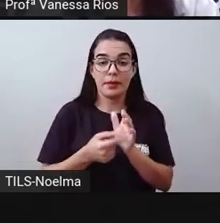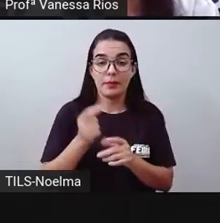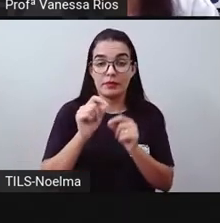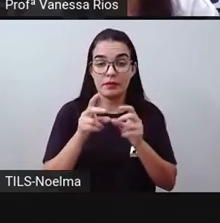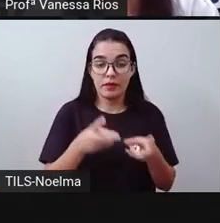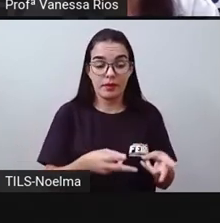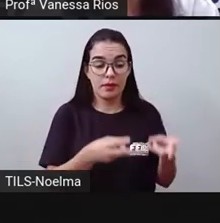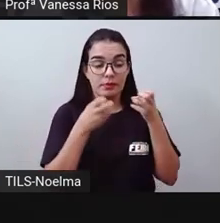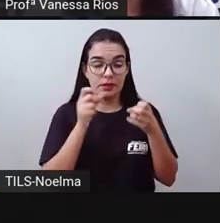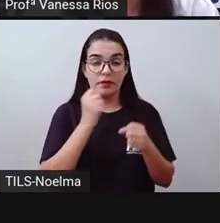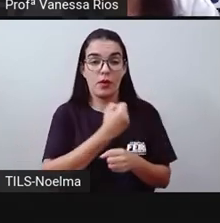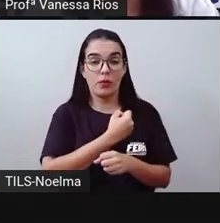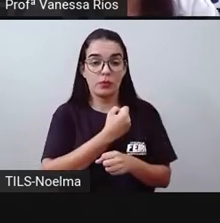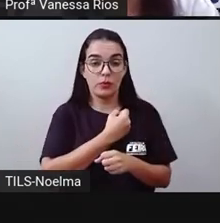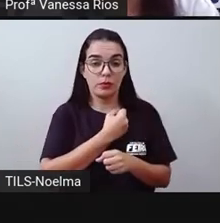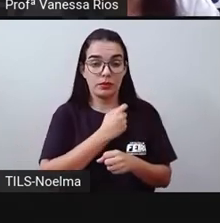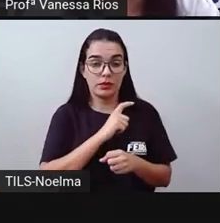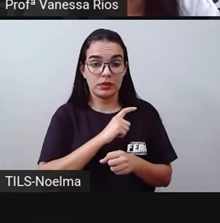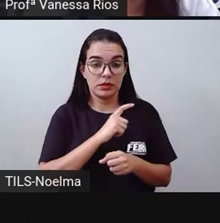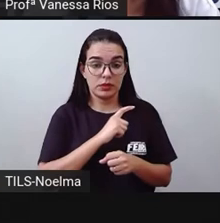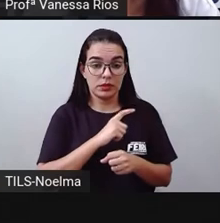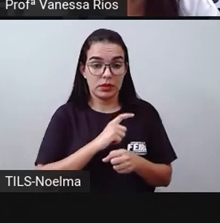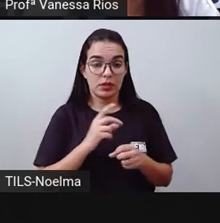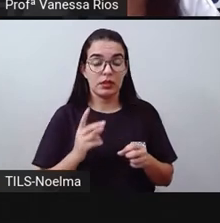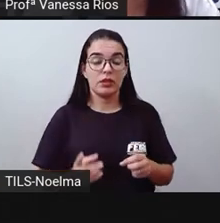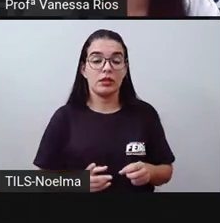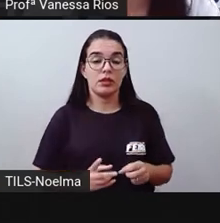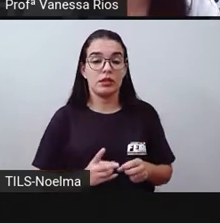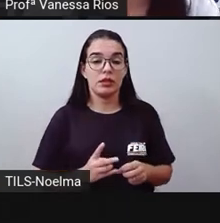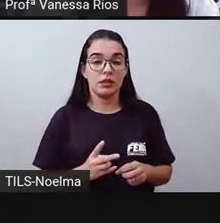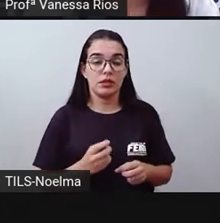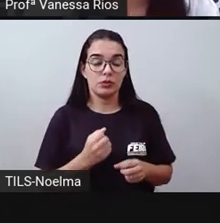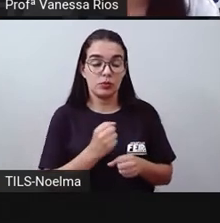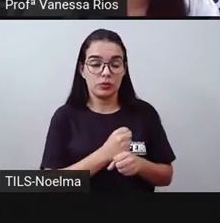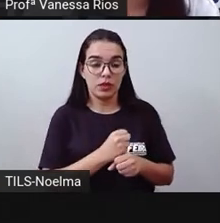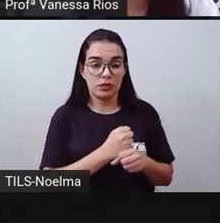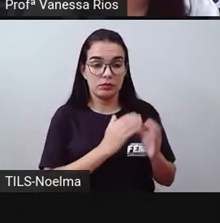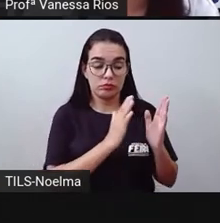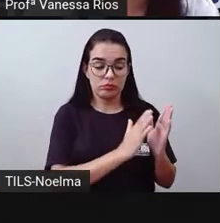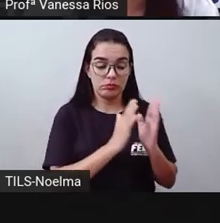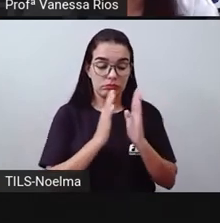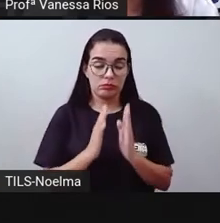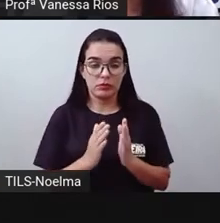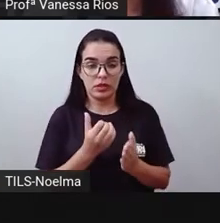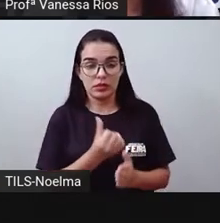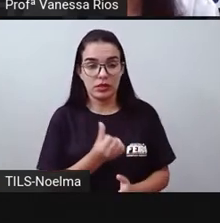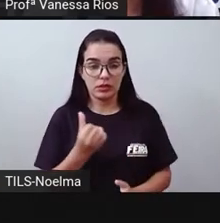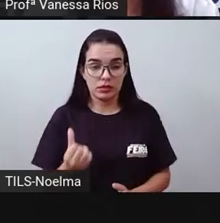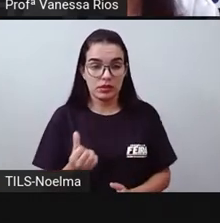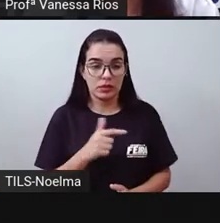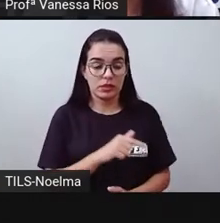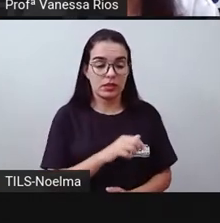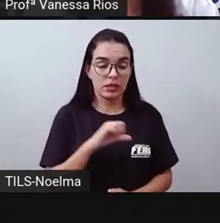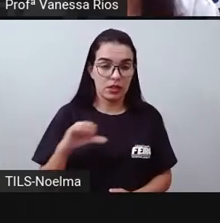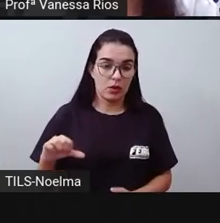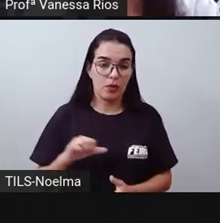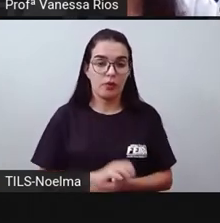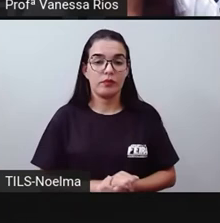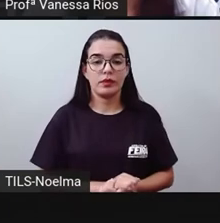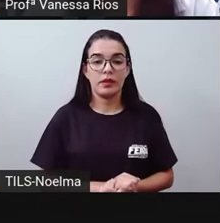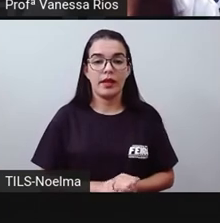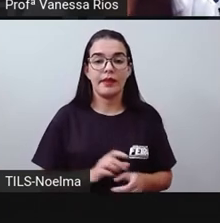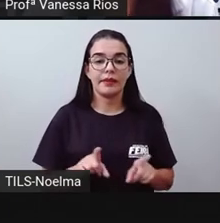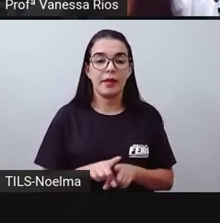os números que representam os valores dos anos citados, então já está aqui do lado, não é? Entender que